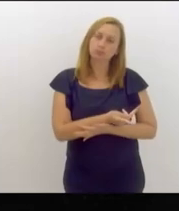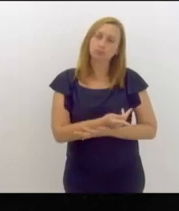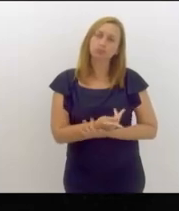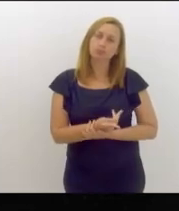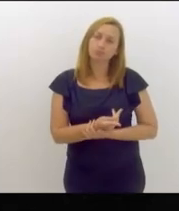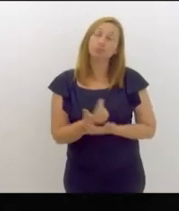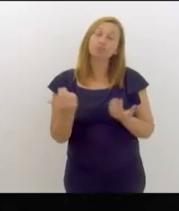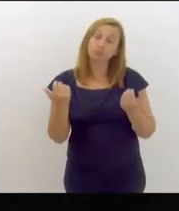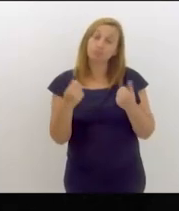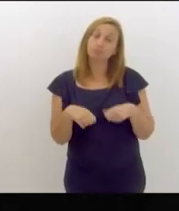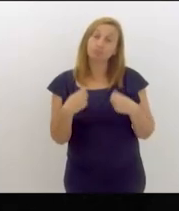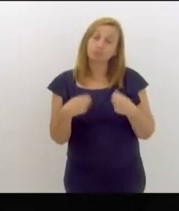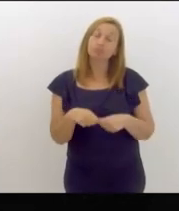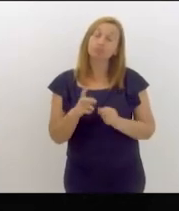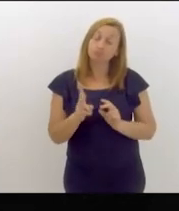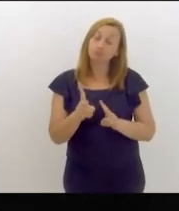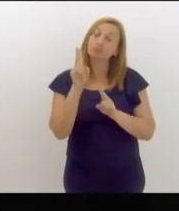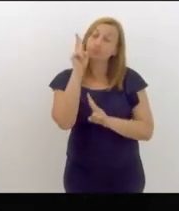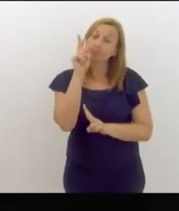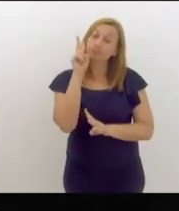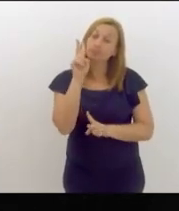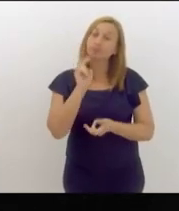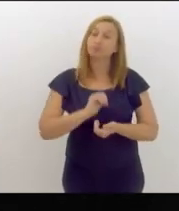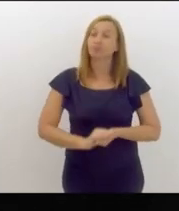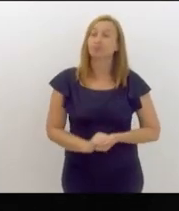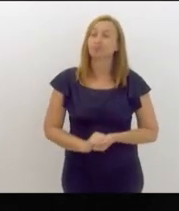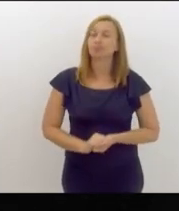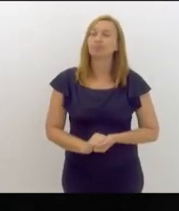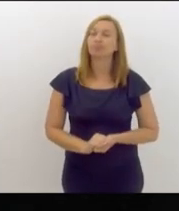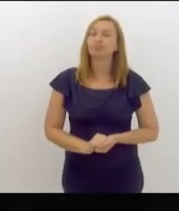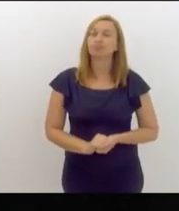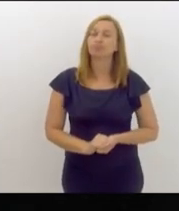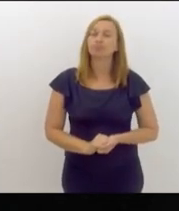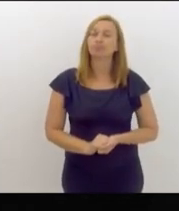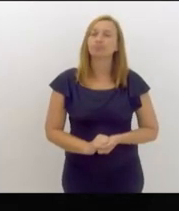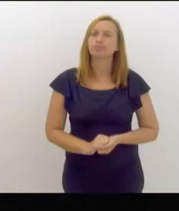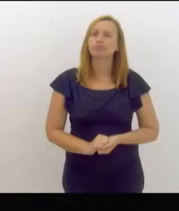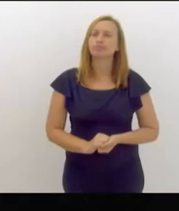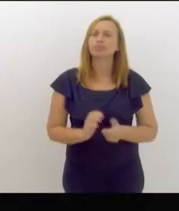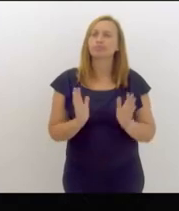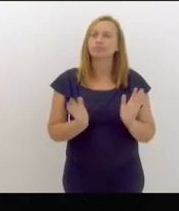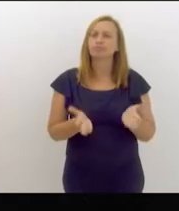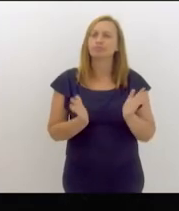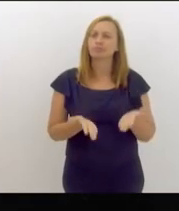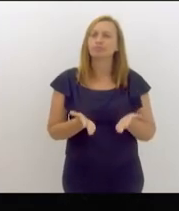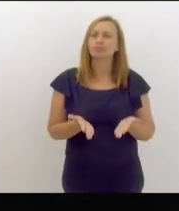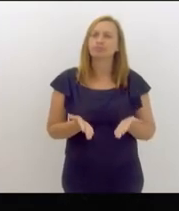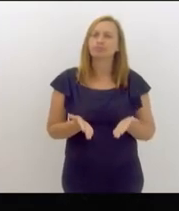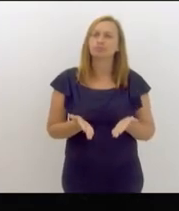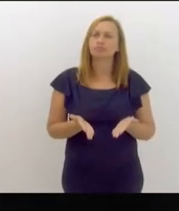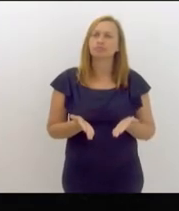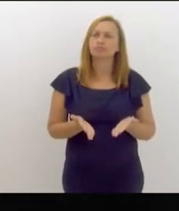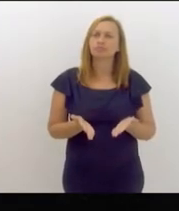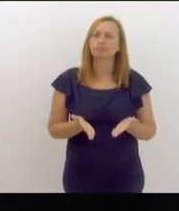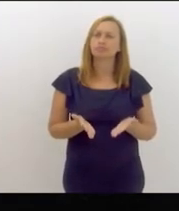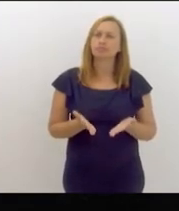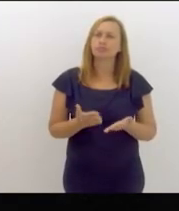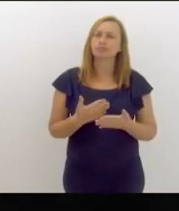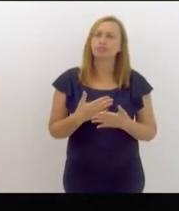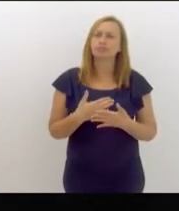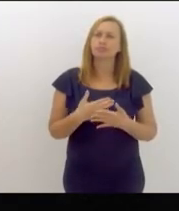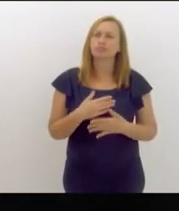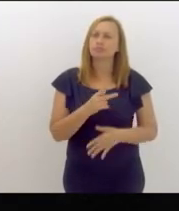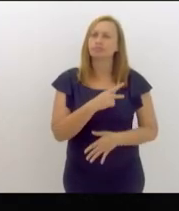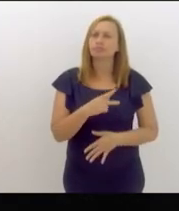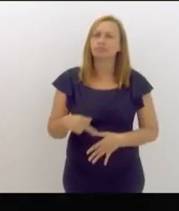precisa sempre relembrar disso Agora vamos fazer um mandato Presidente o